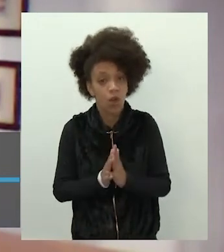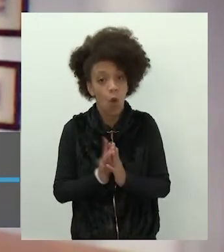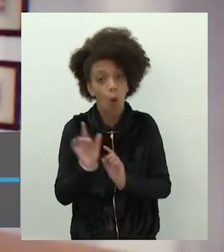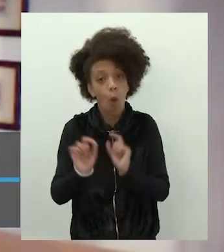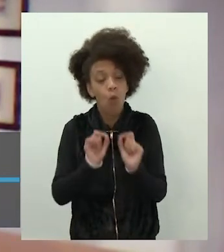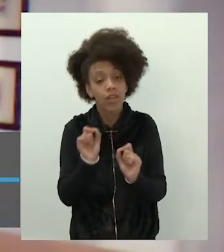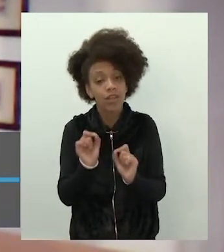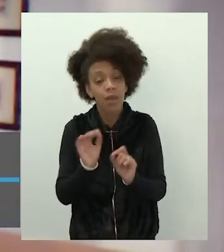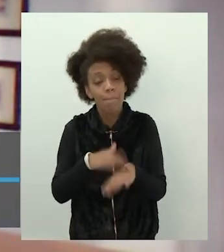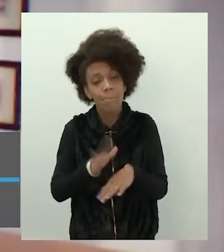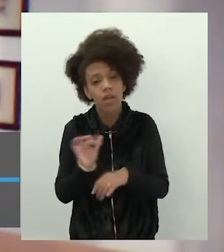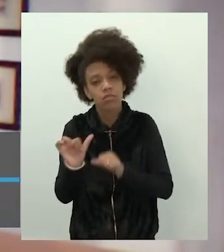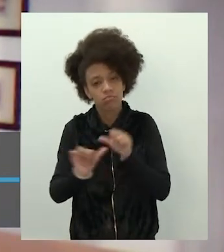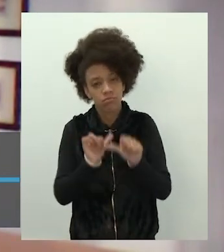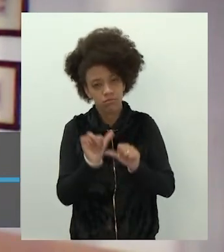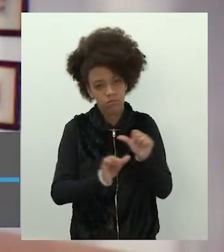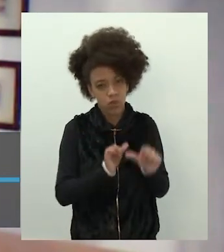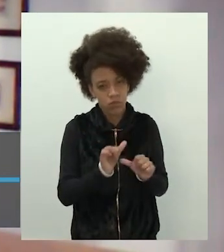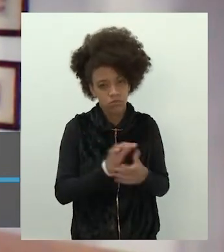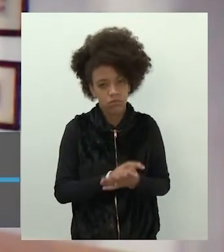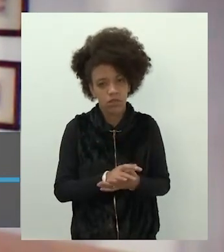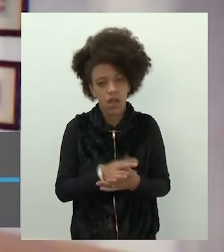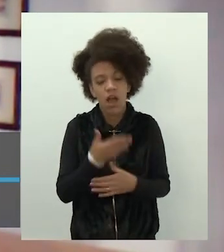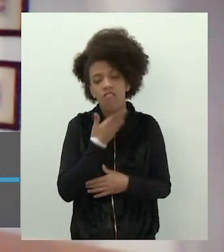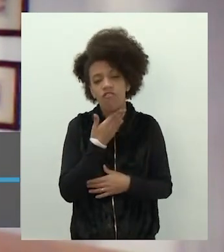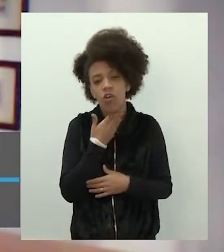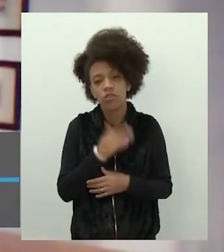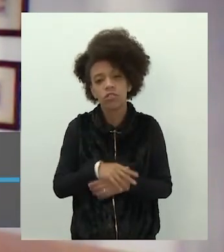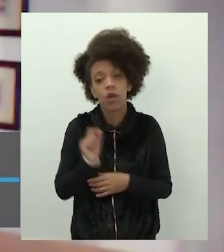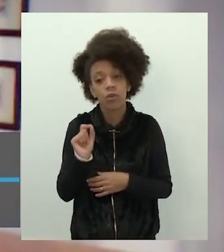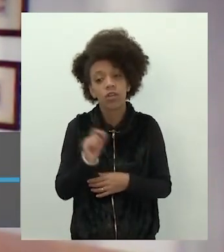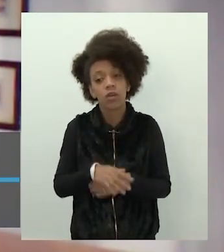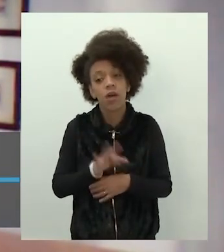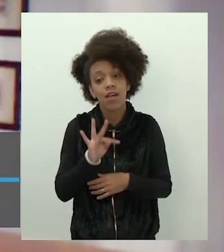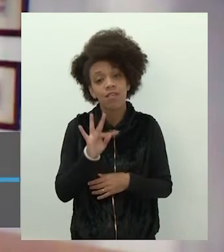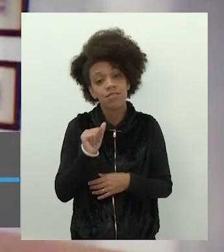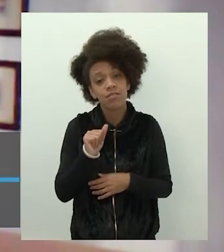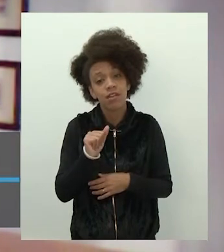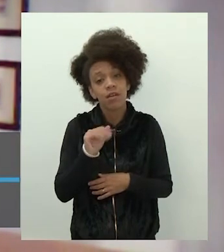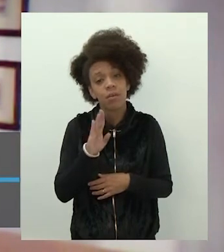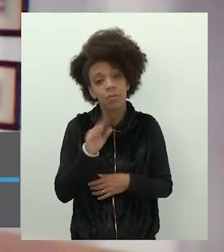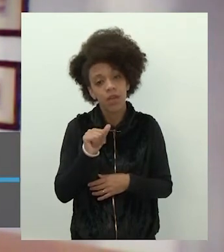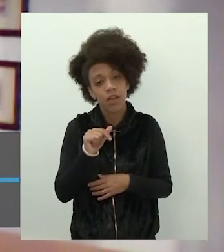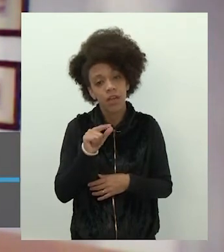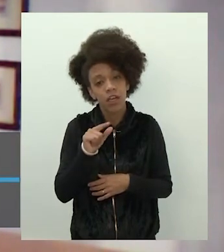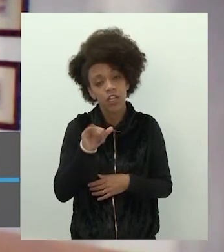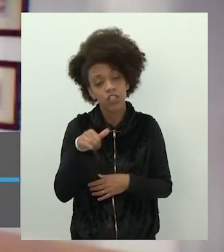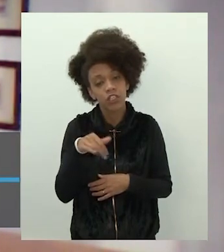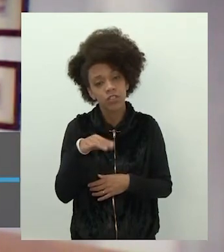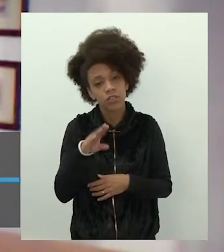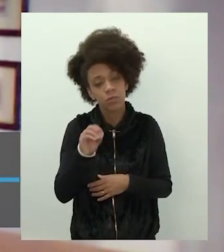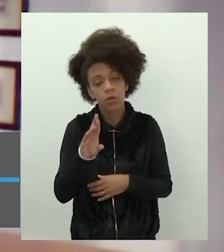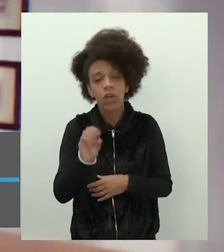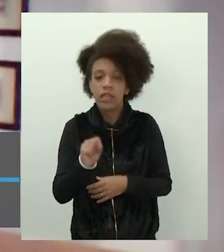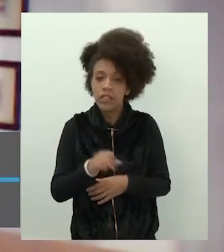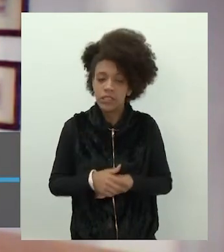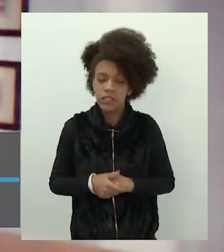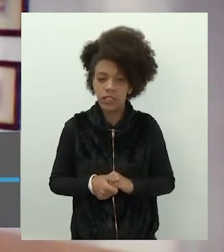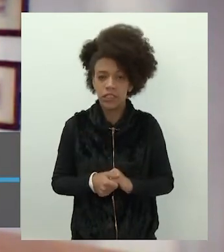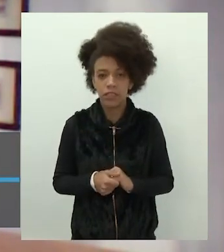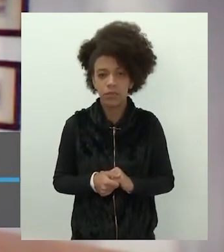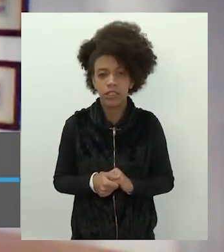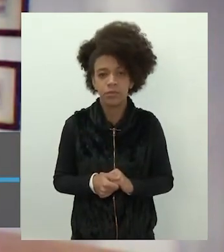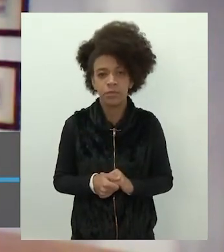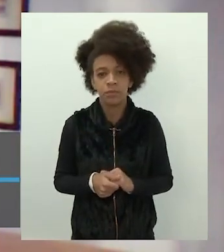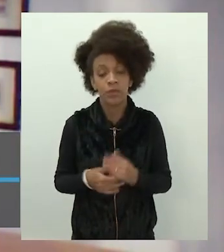mais muda a nossa voz é o tabagismo. Muda demais. Quem